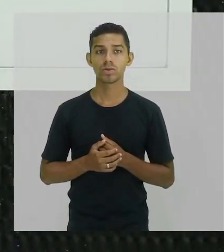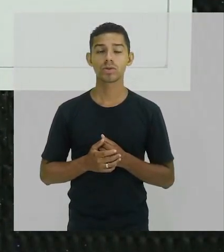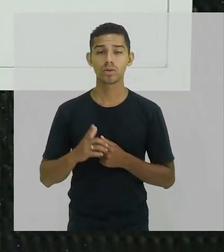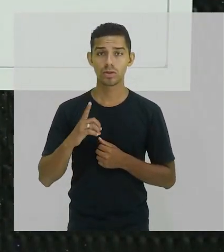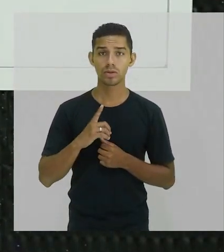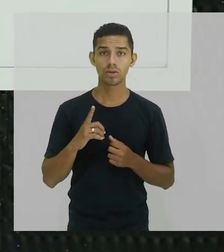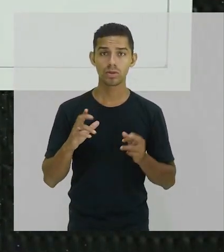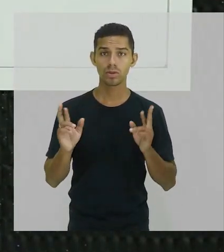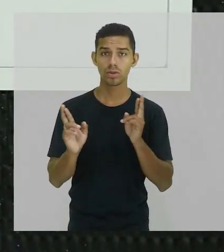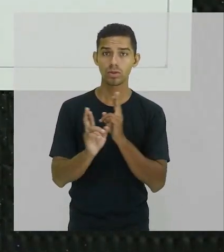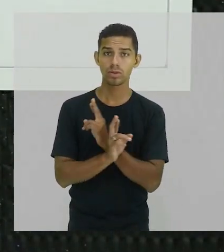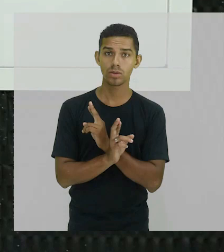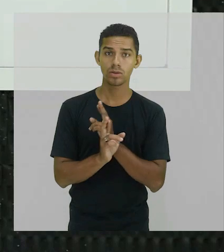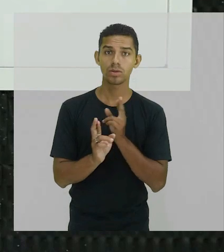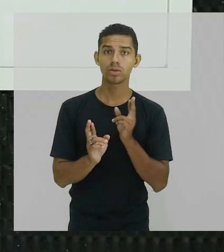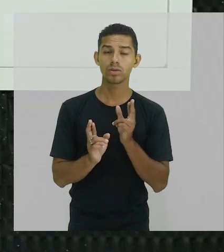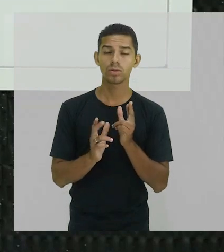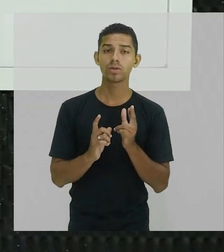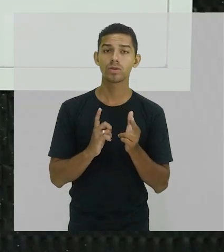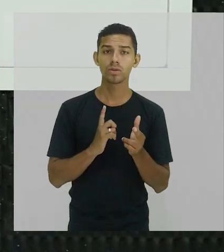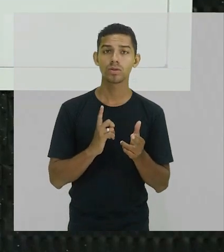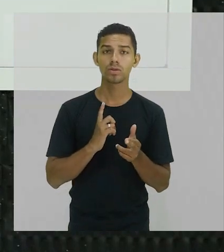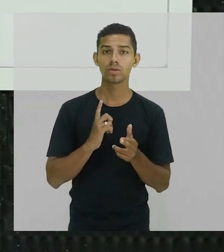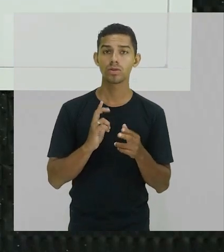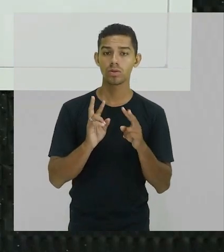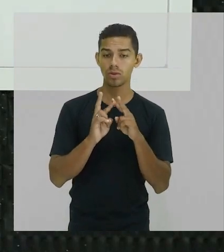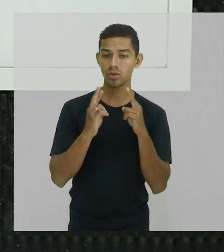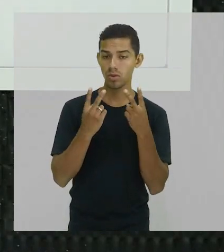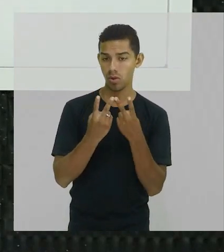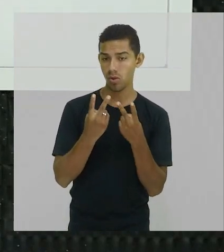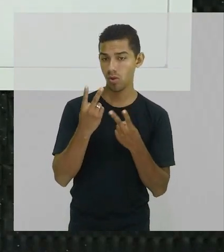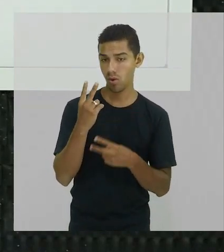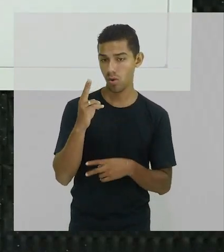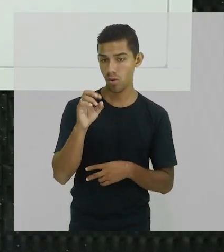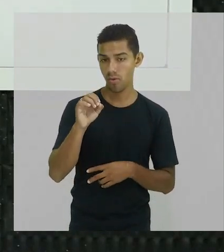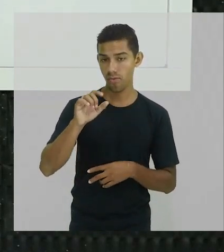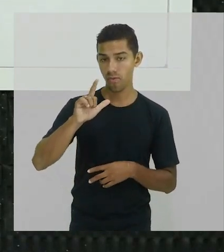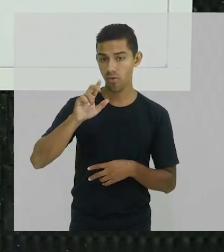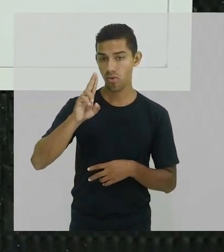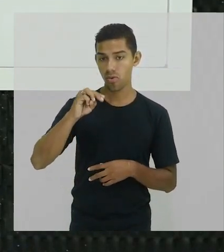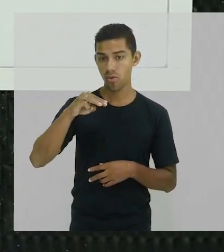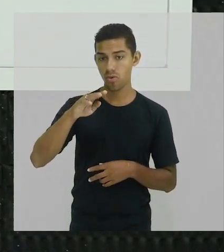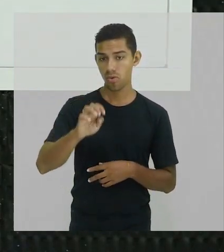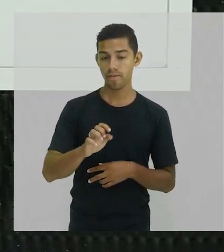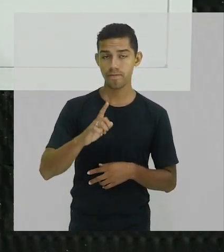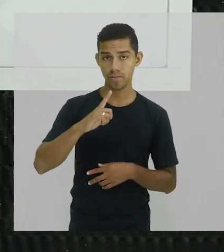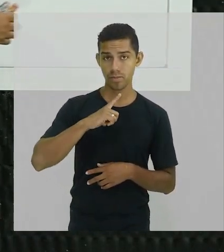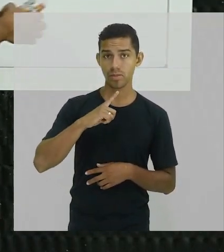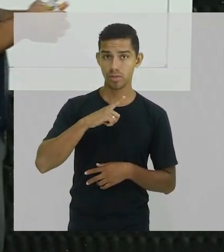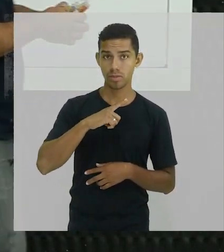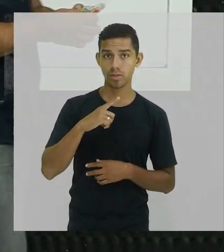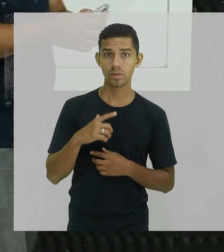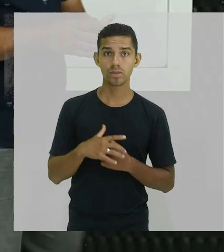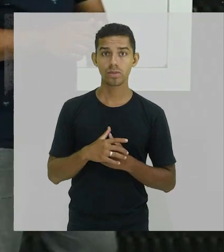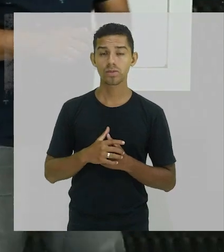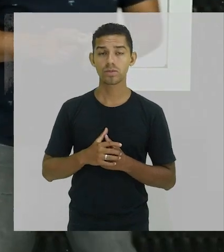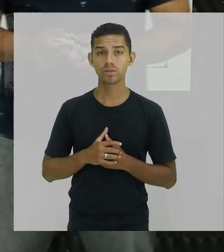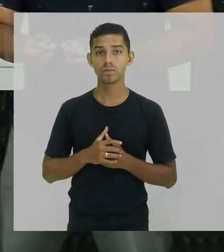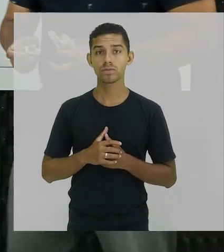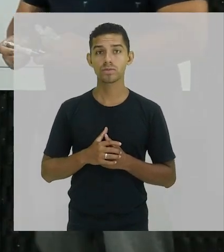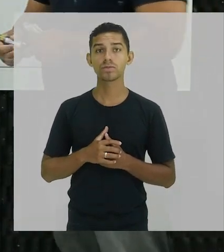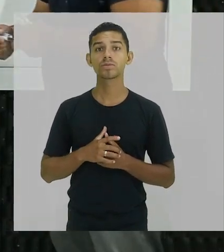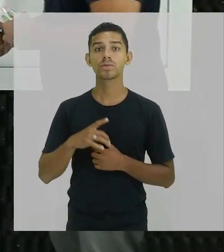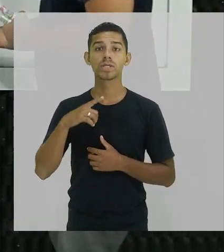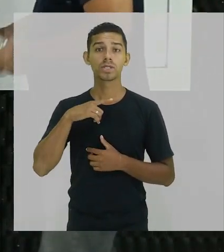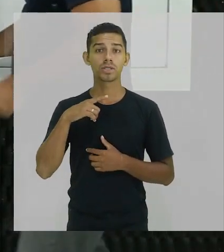Isso sim tem uma relação com volume, por exemplo, certo? Que é o som forte e o som fraco. E